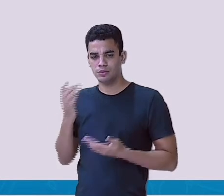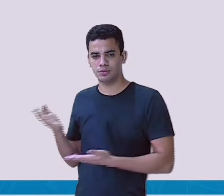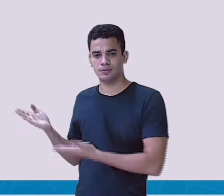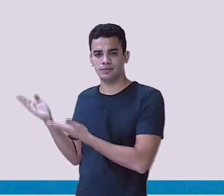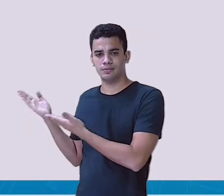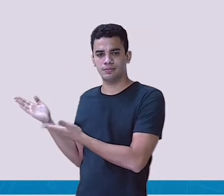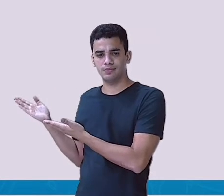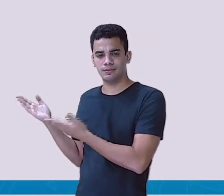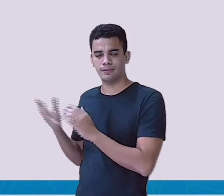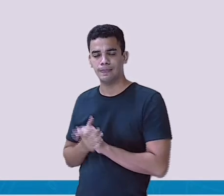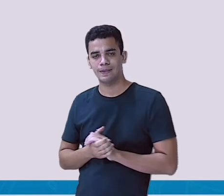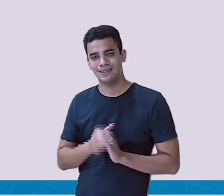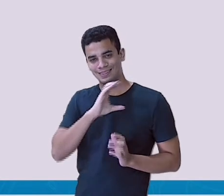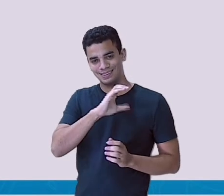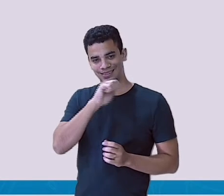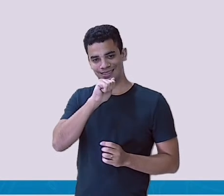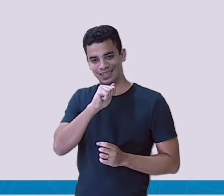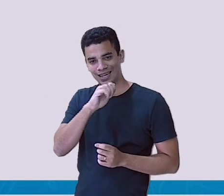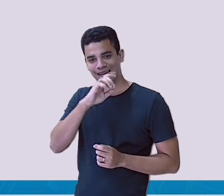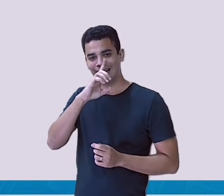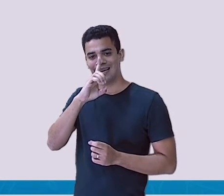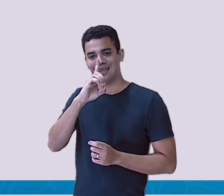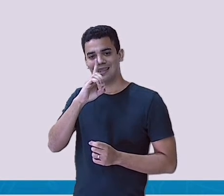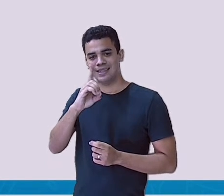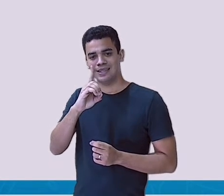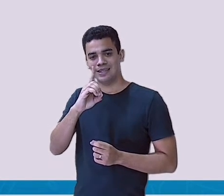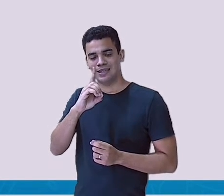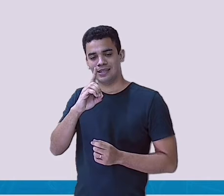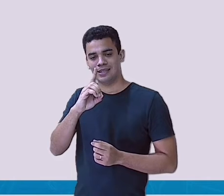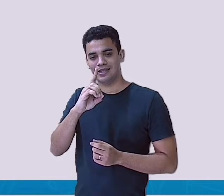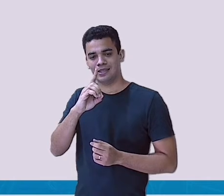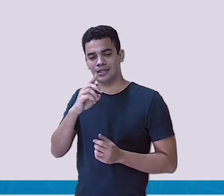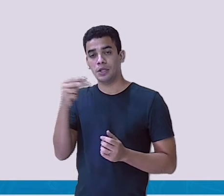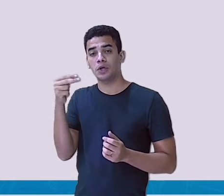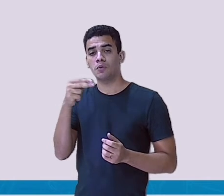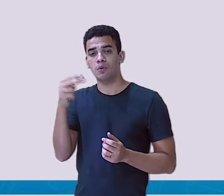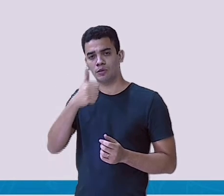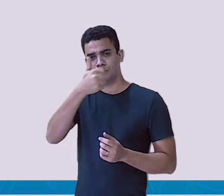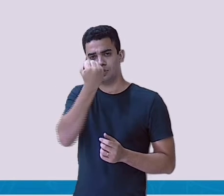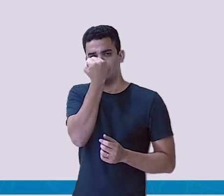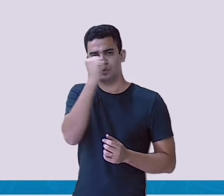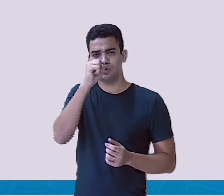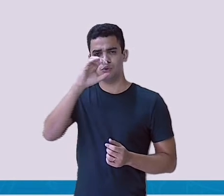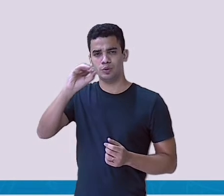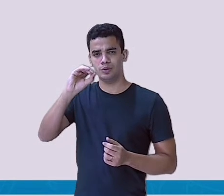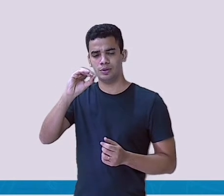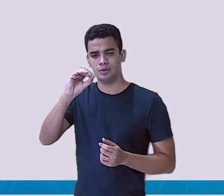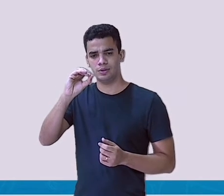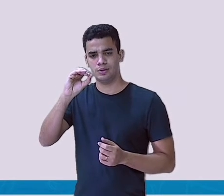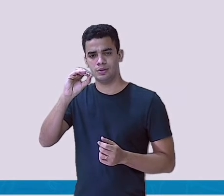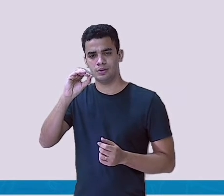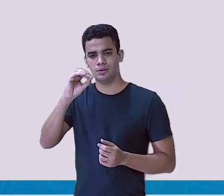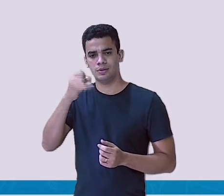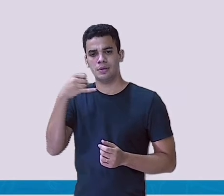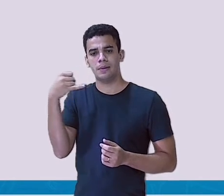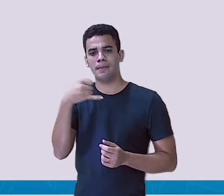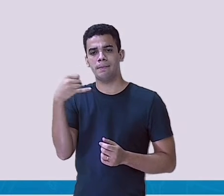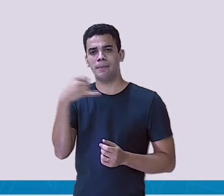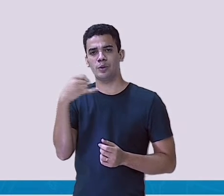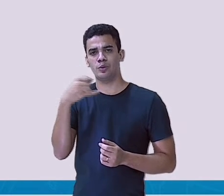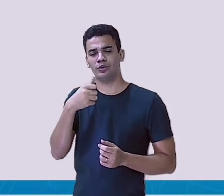CAD vai ser igual a 180, 40 mais 90, 130. Como